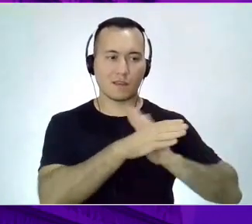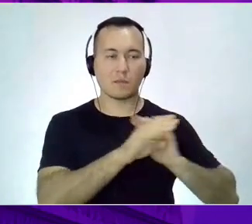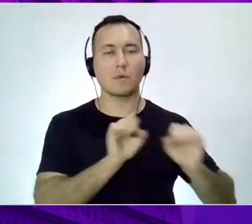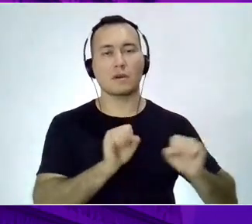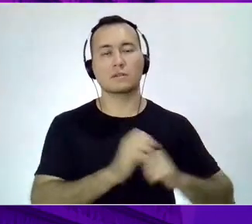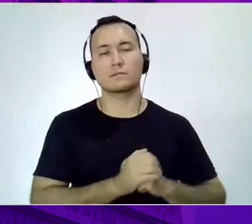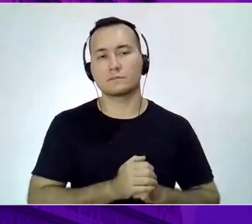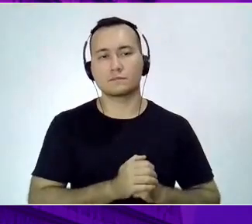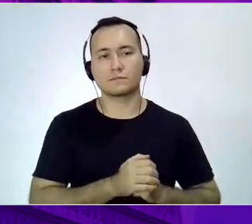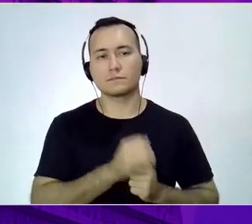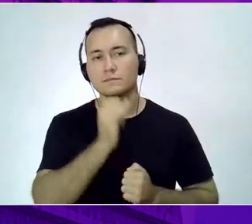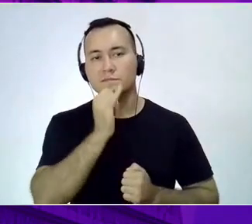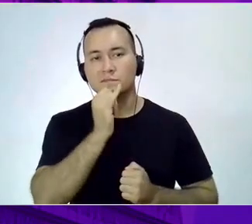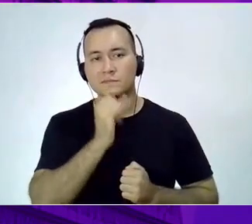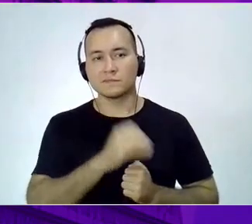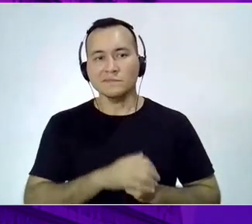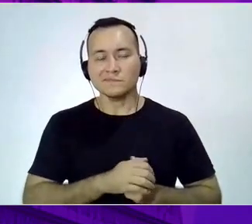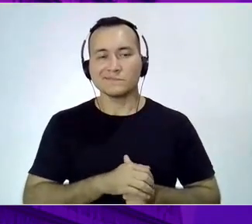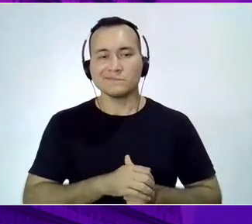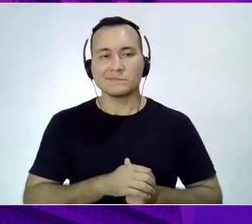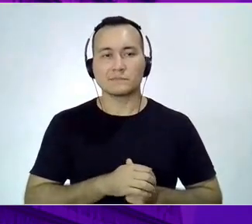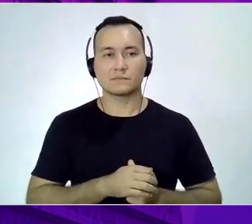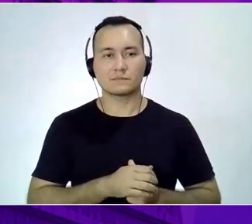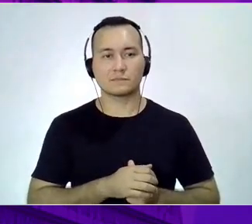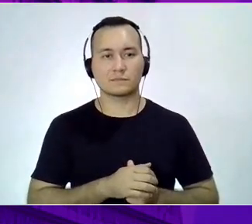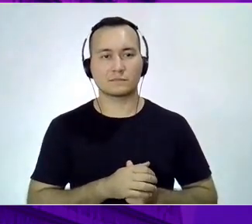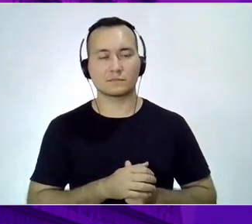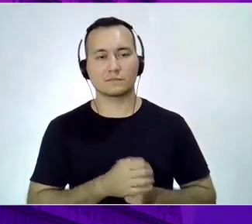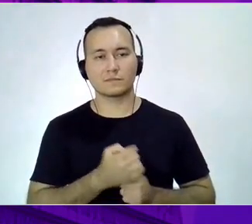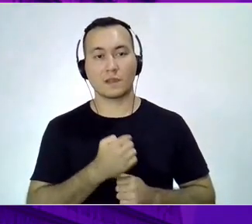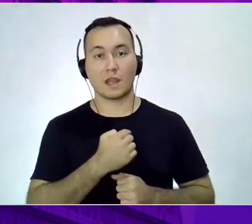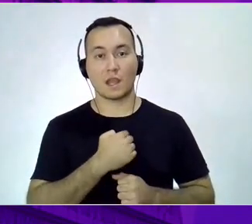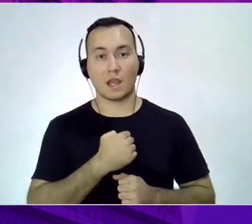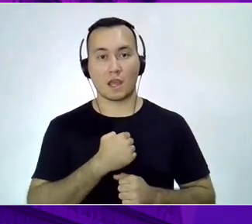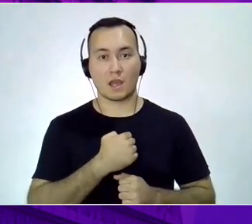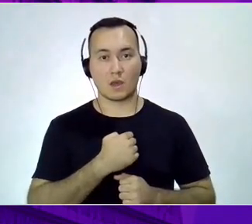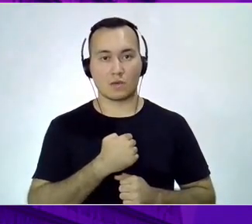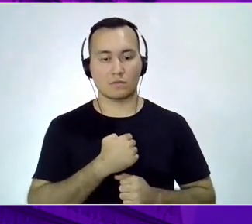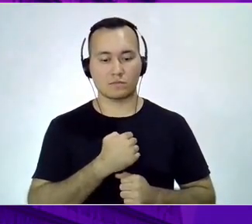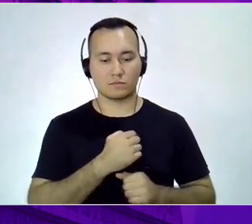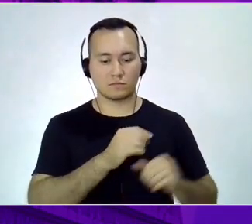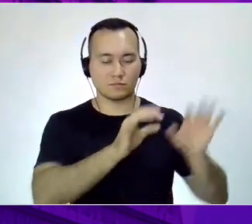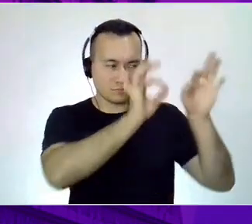imagem horizontalmente, eu tenho que continuar reconhecendo, vocês concordam?